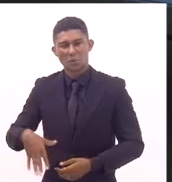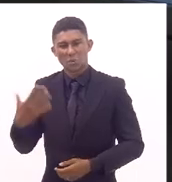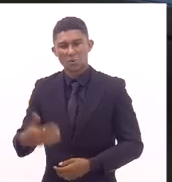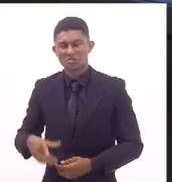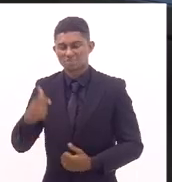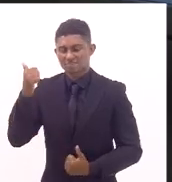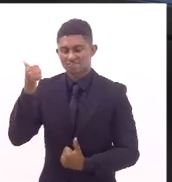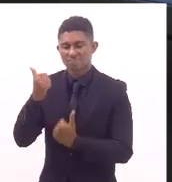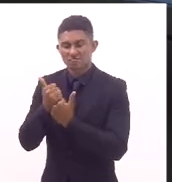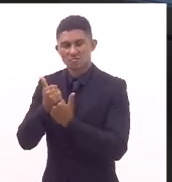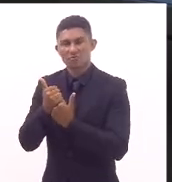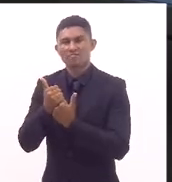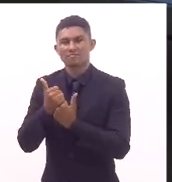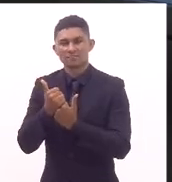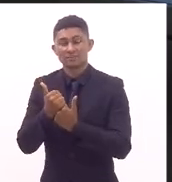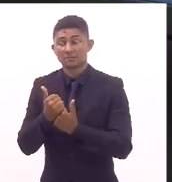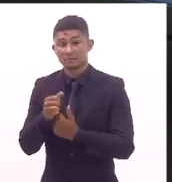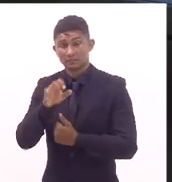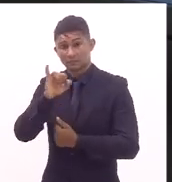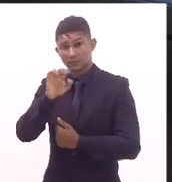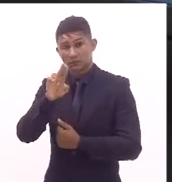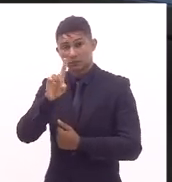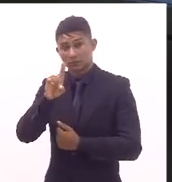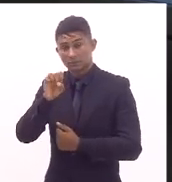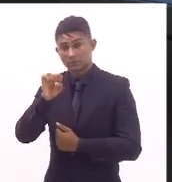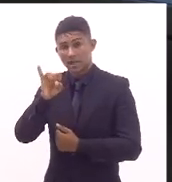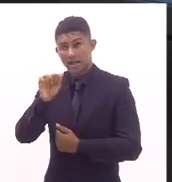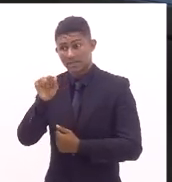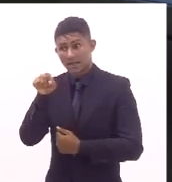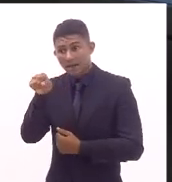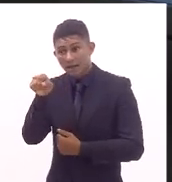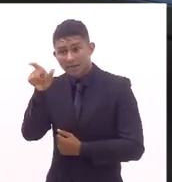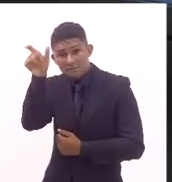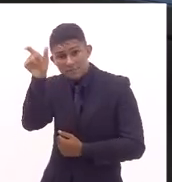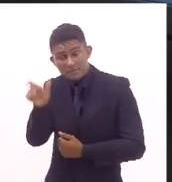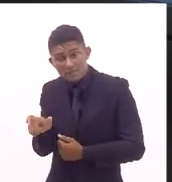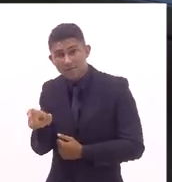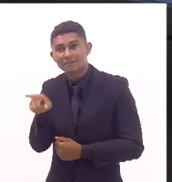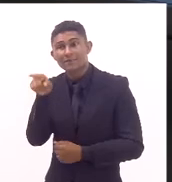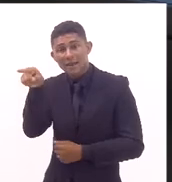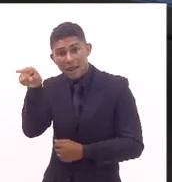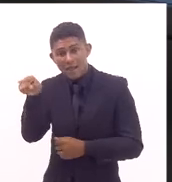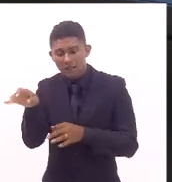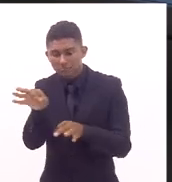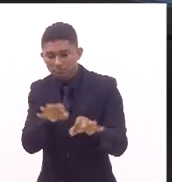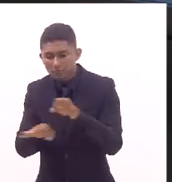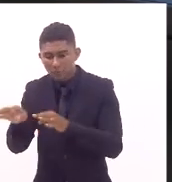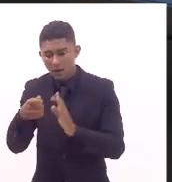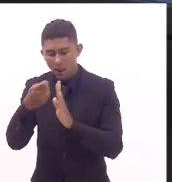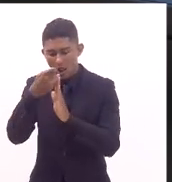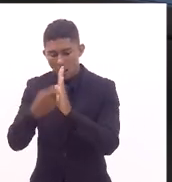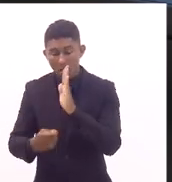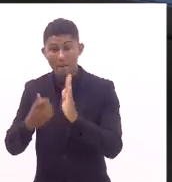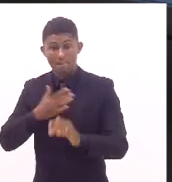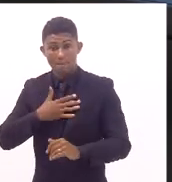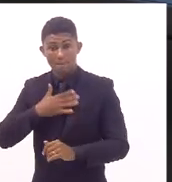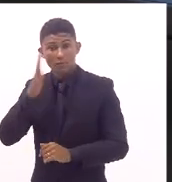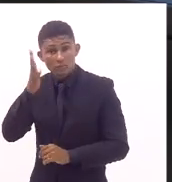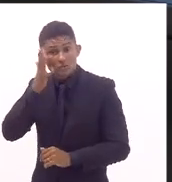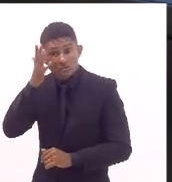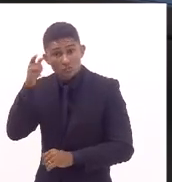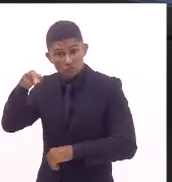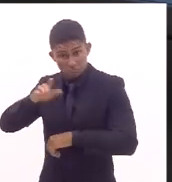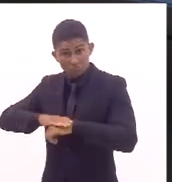ter E aí odésia é que laboravam os meus discursos ver